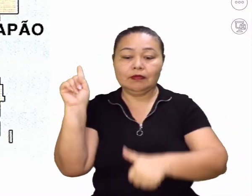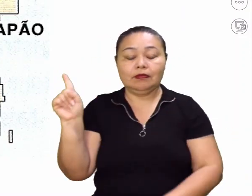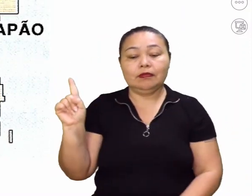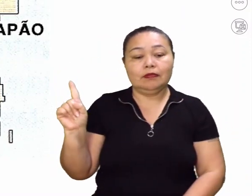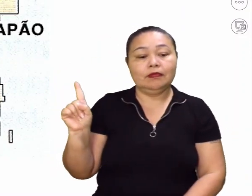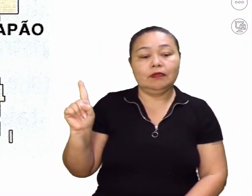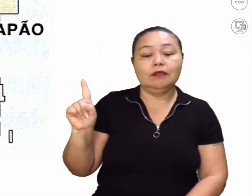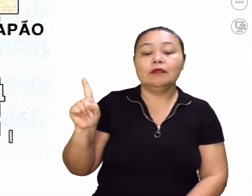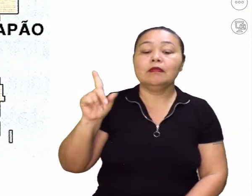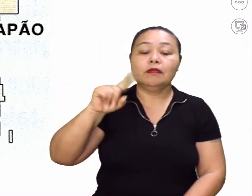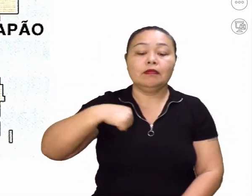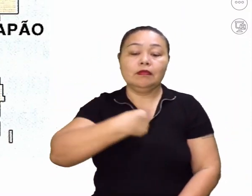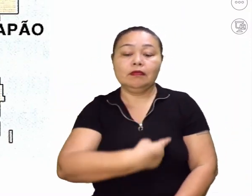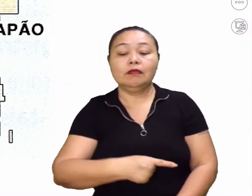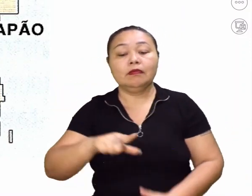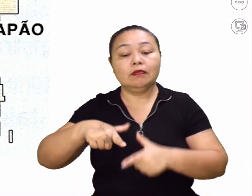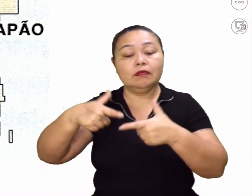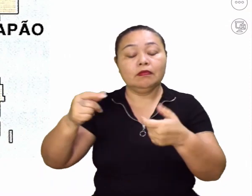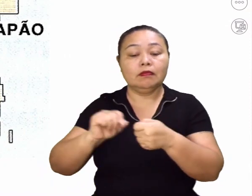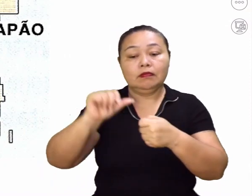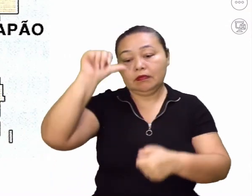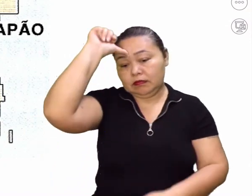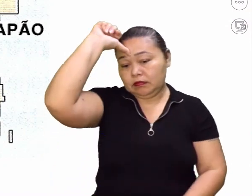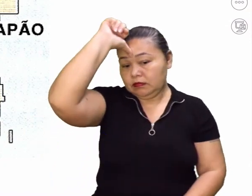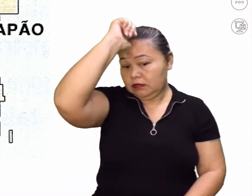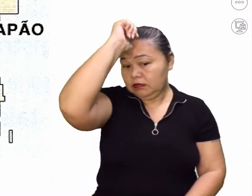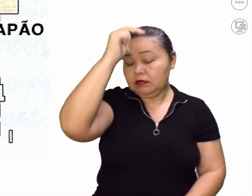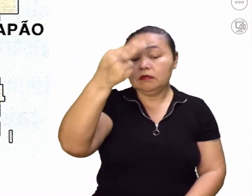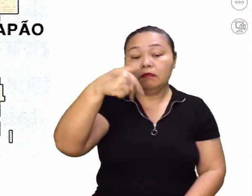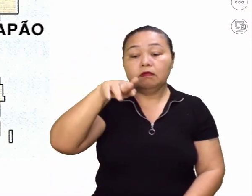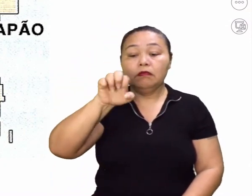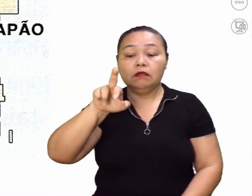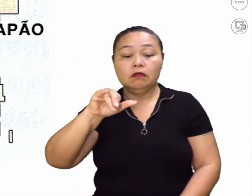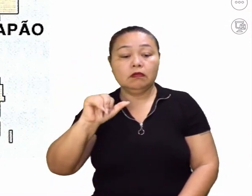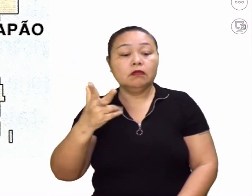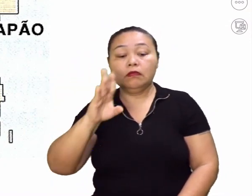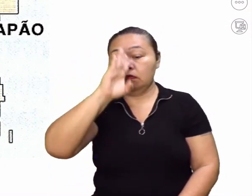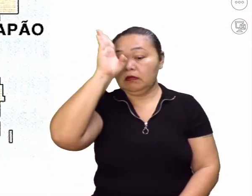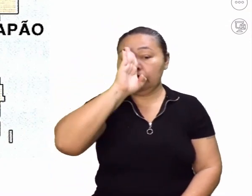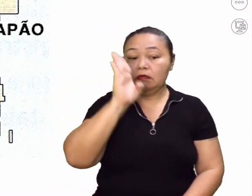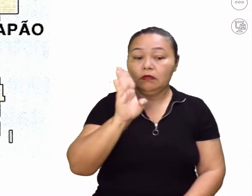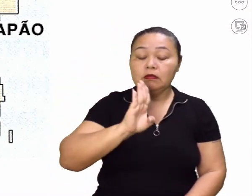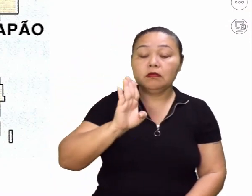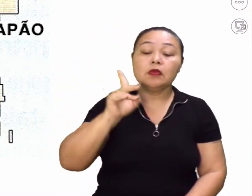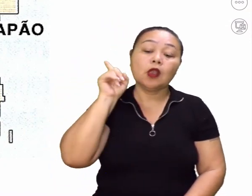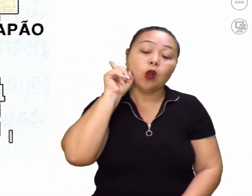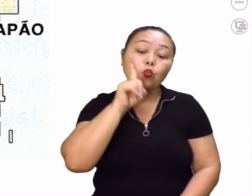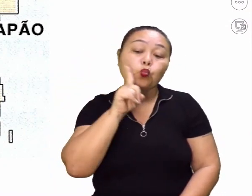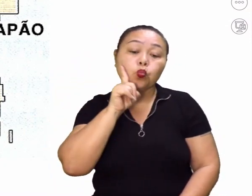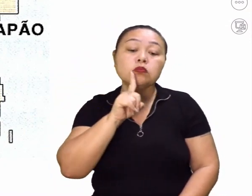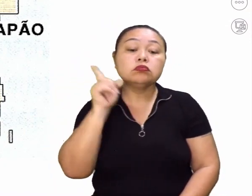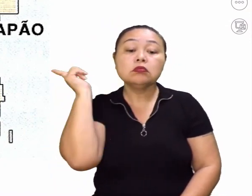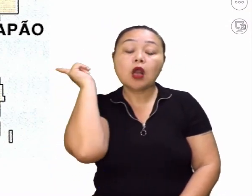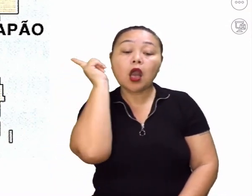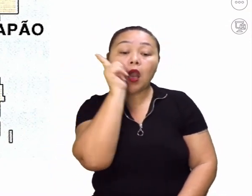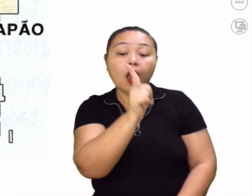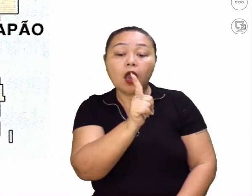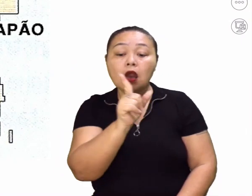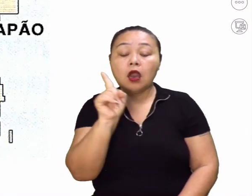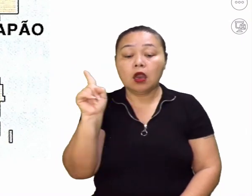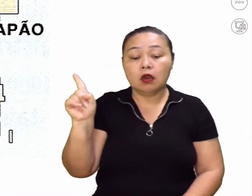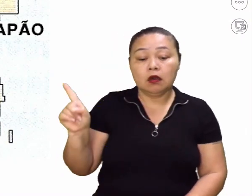ó, China, Japão, Índia, Nigéria, Brasil, Estados Unidos, a gente consegue identificar porque tem